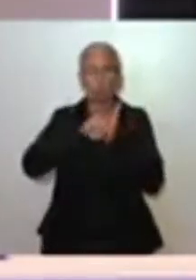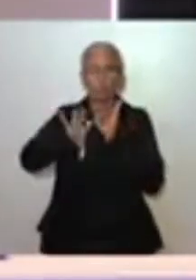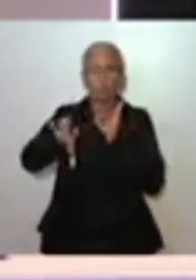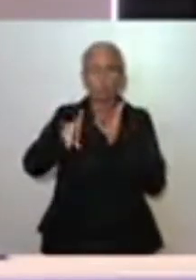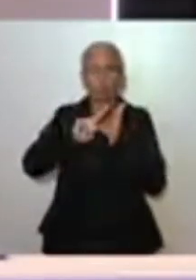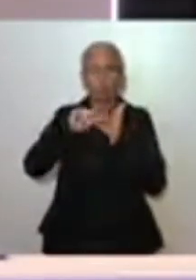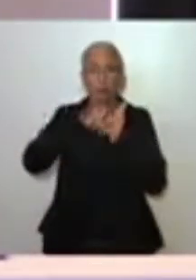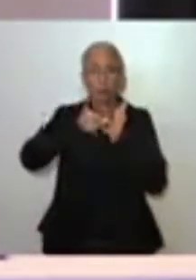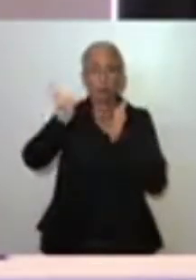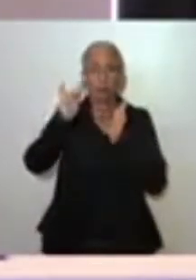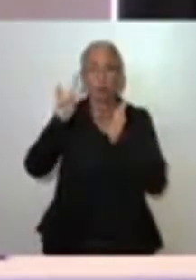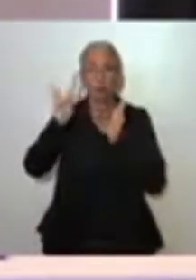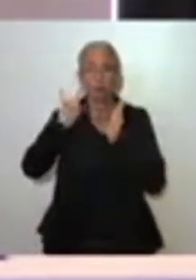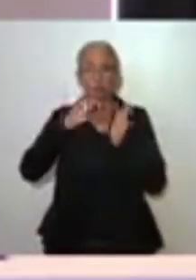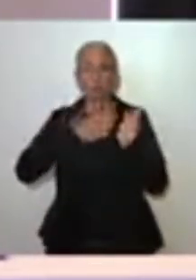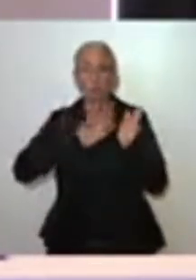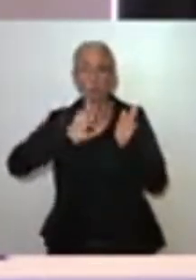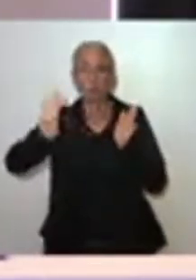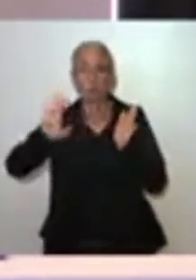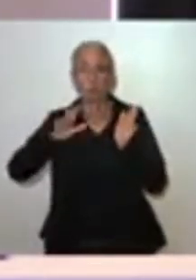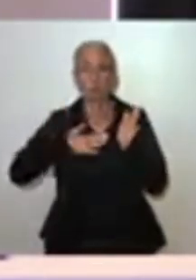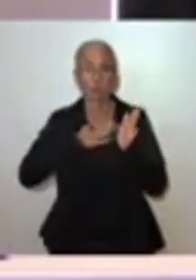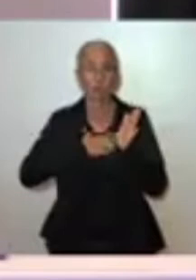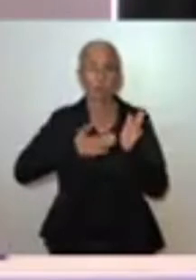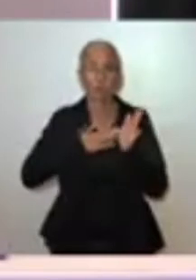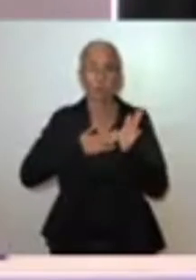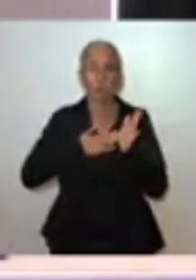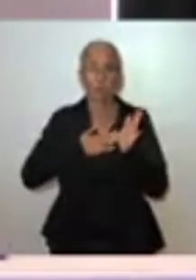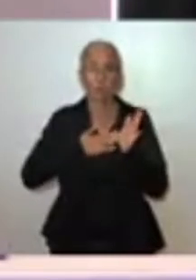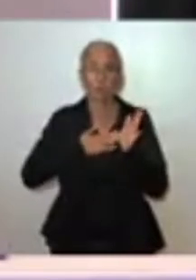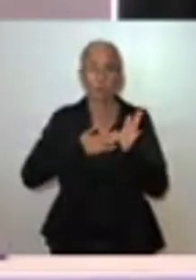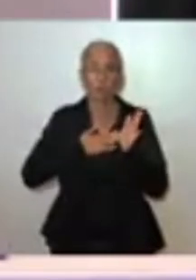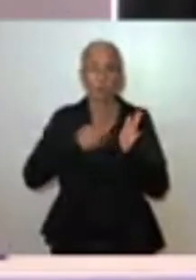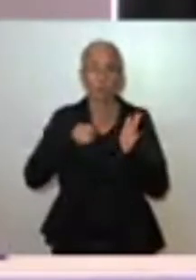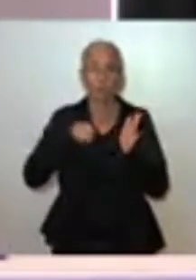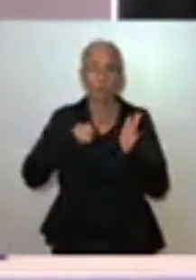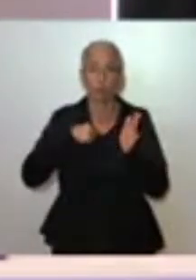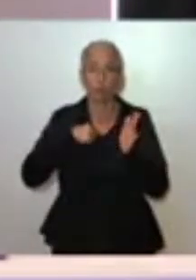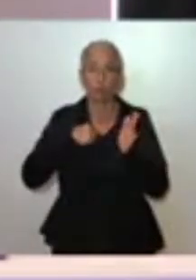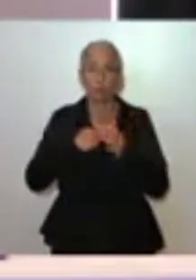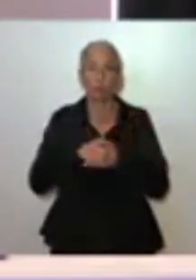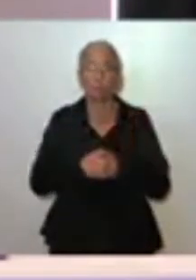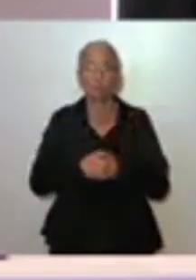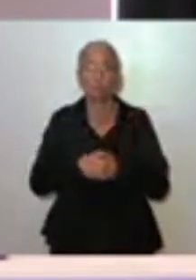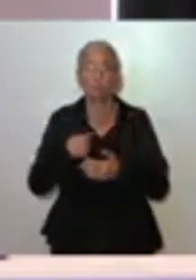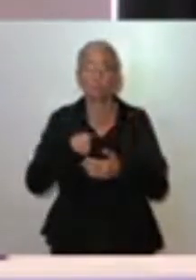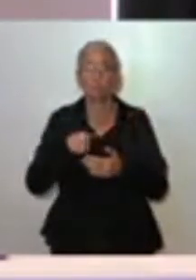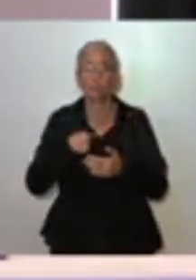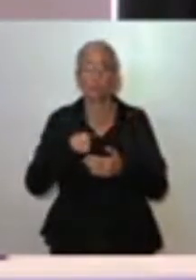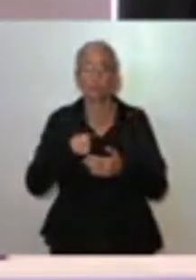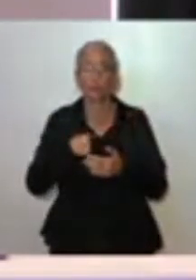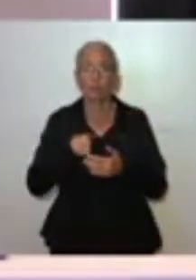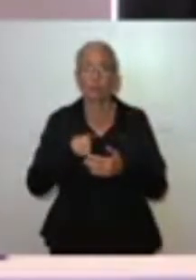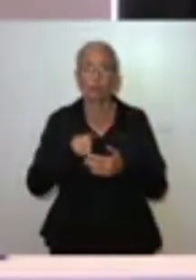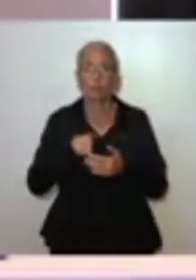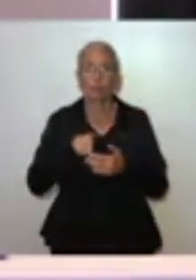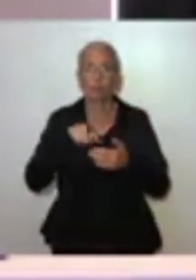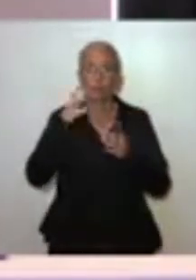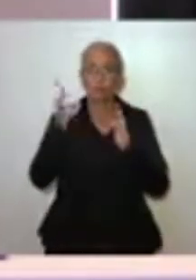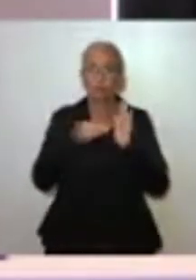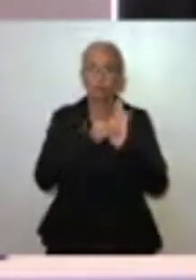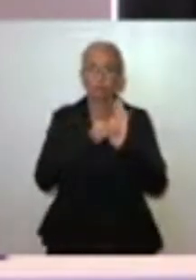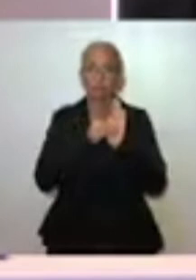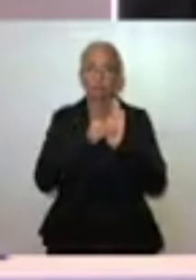da pessoa eu recebi há não muito tempo uma matéria claramente